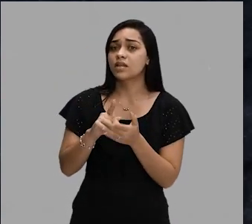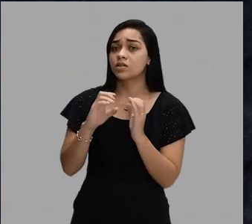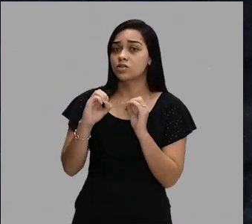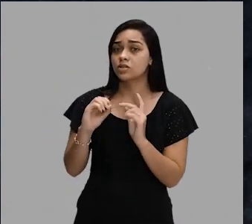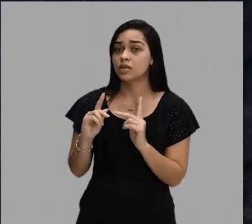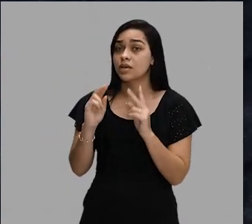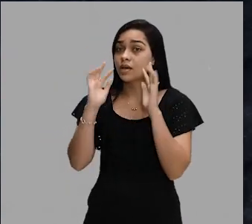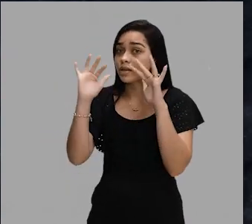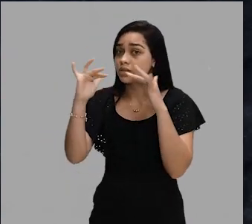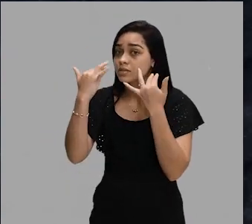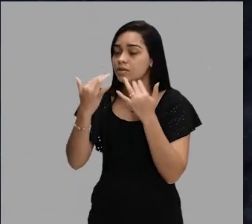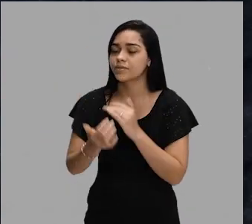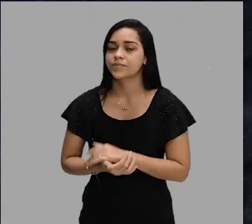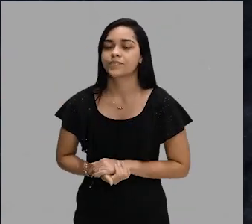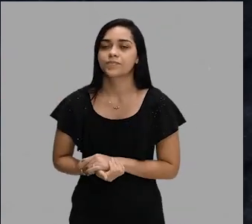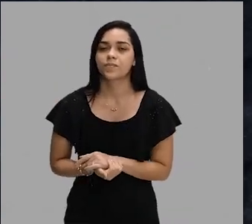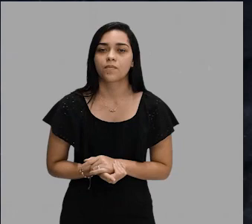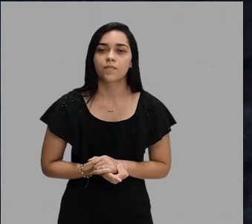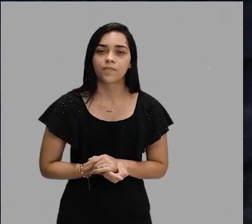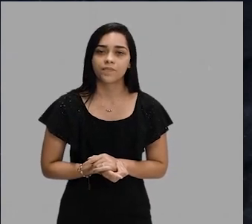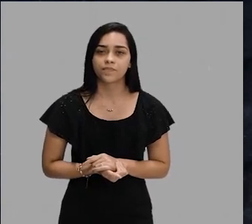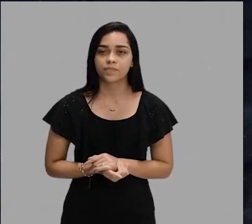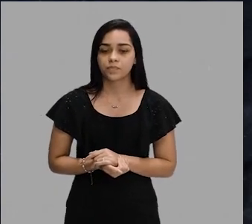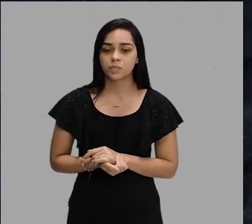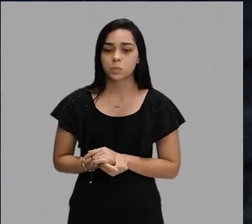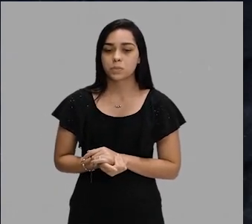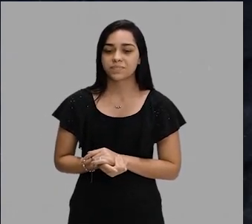romantismo, tá bom? Presta atenção. Volta para a tela.